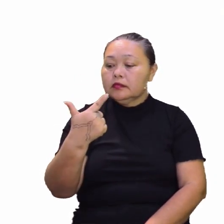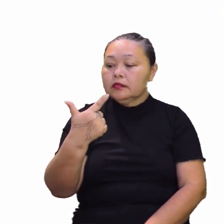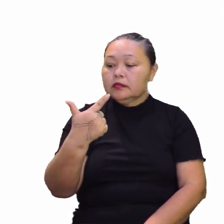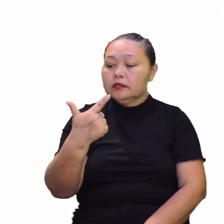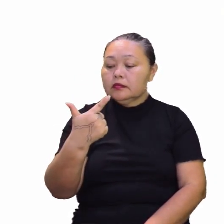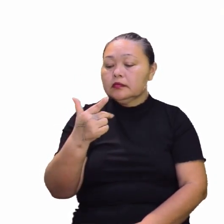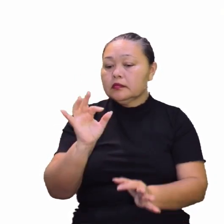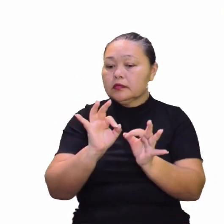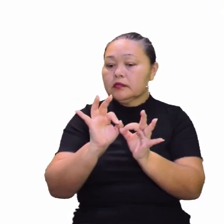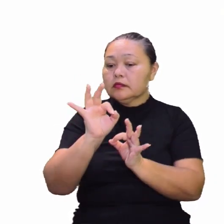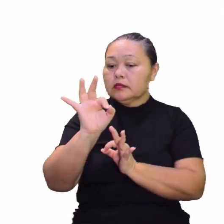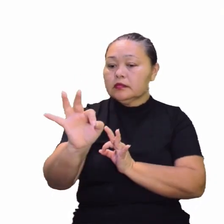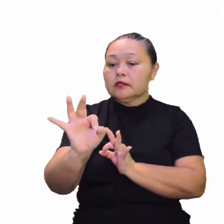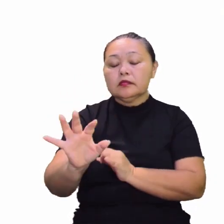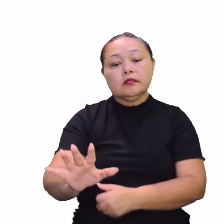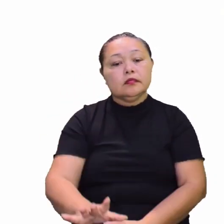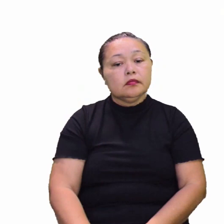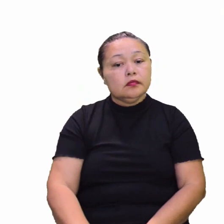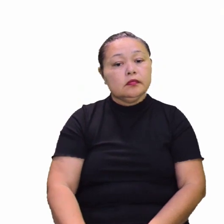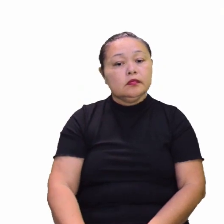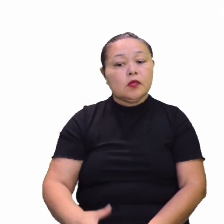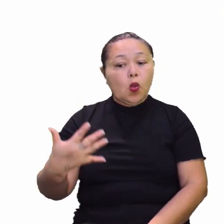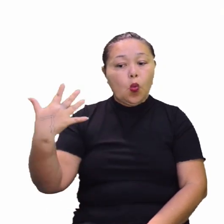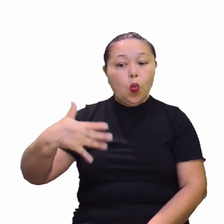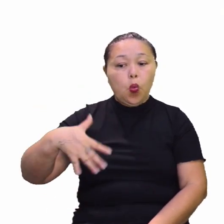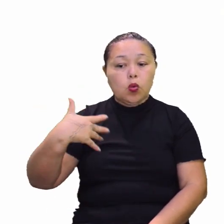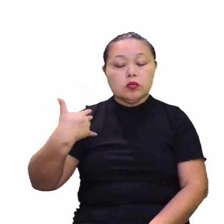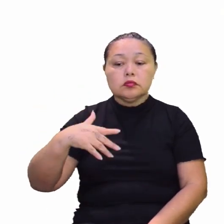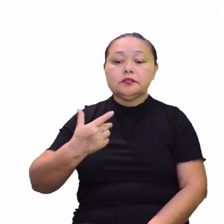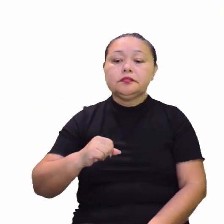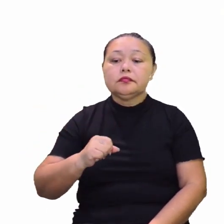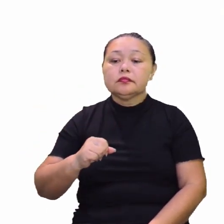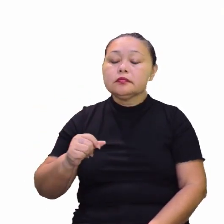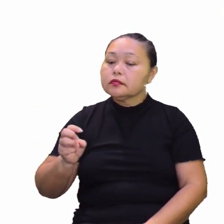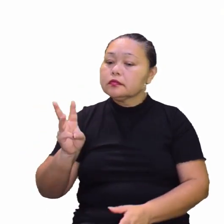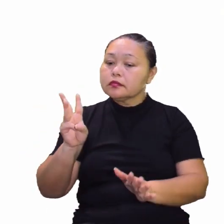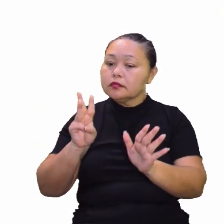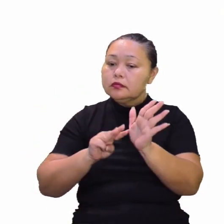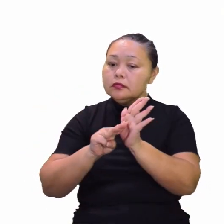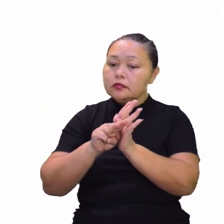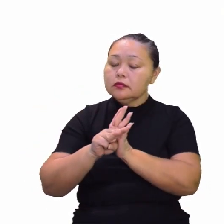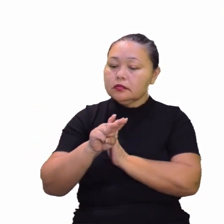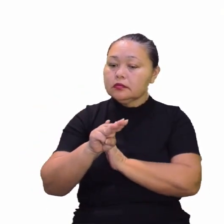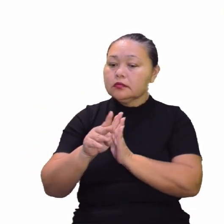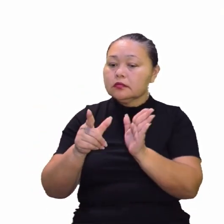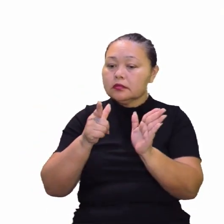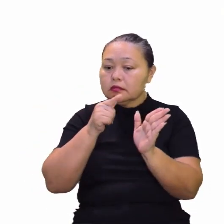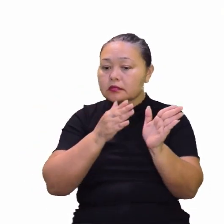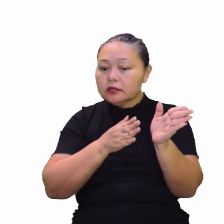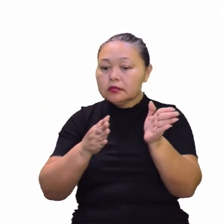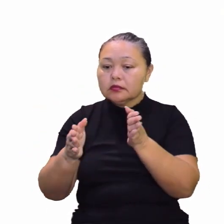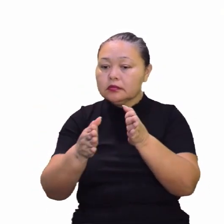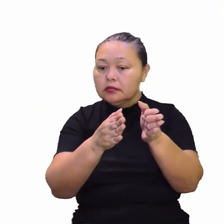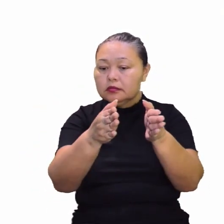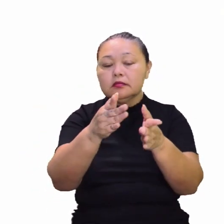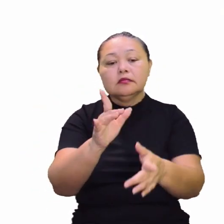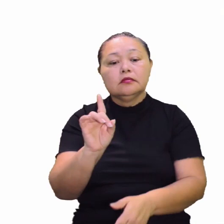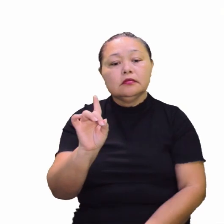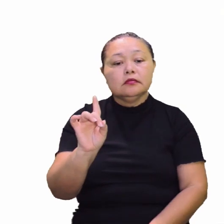1.420 quilômetros. Tamanho aí do rio principal, que é o Rio Madeira, a gente vai